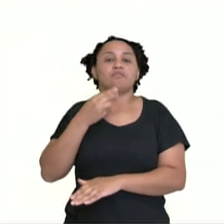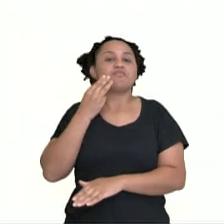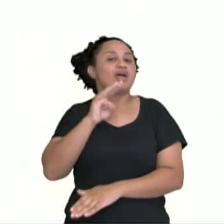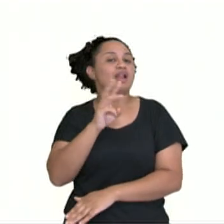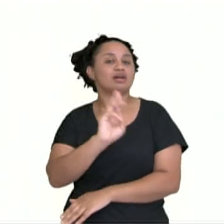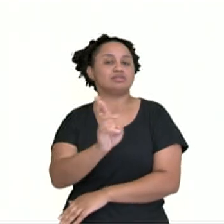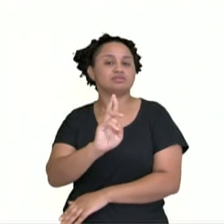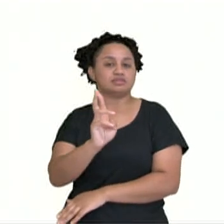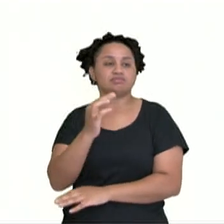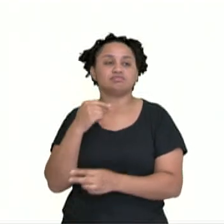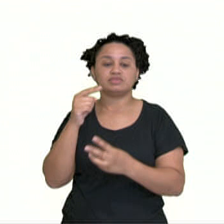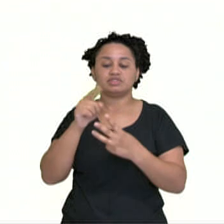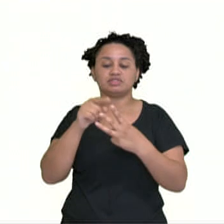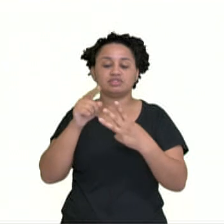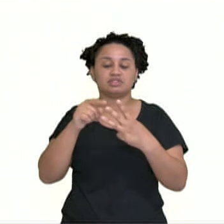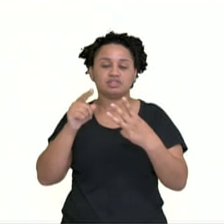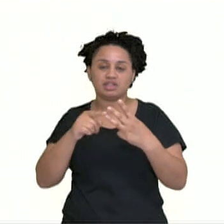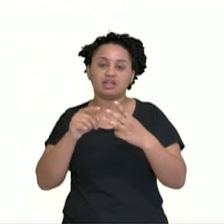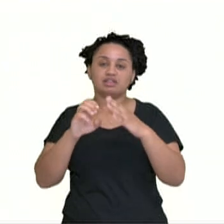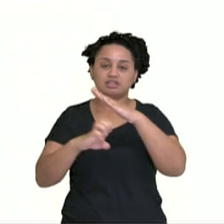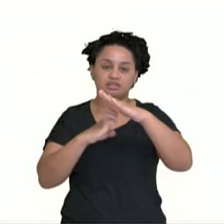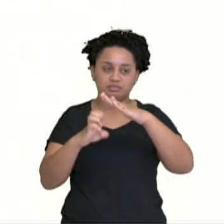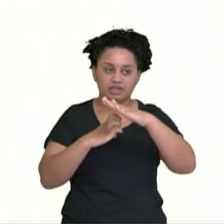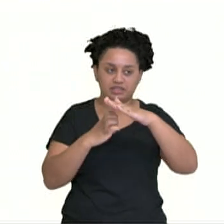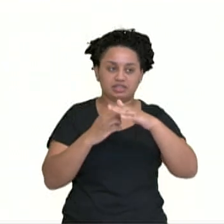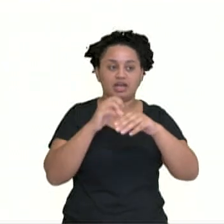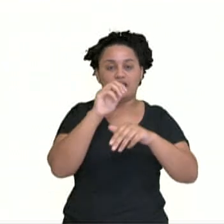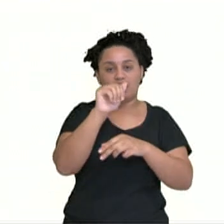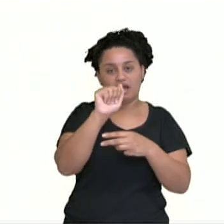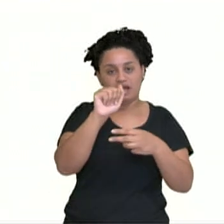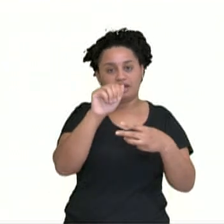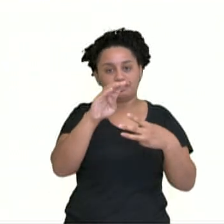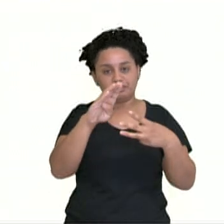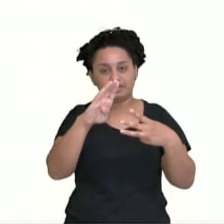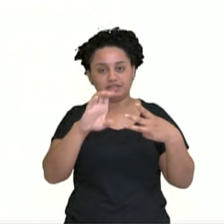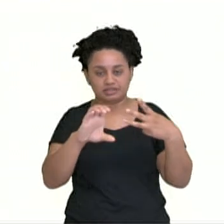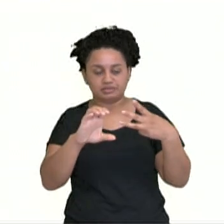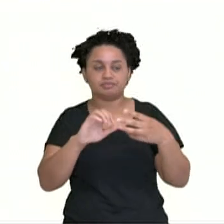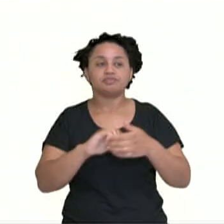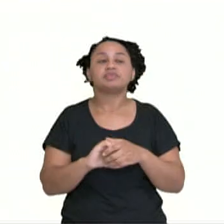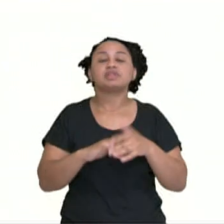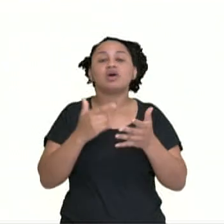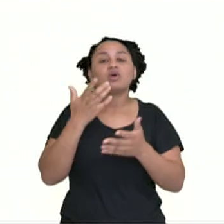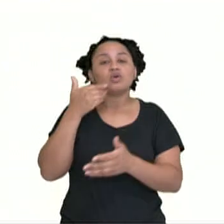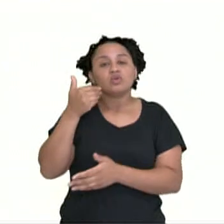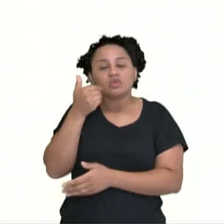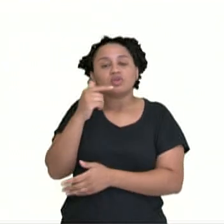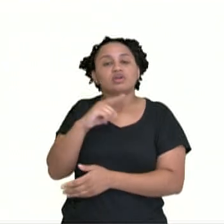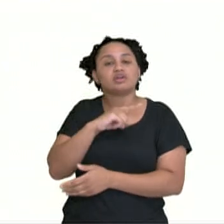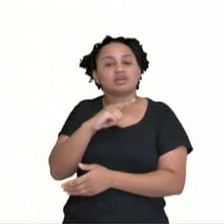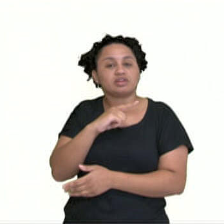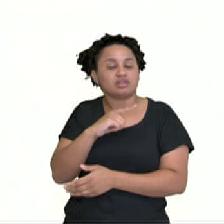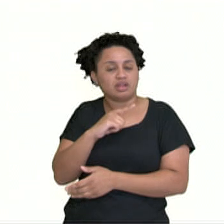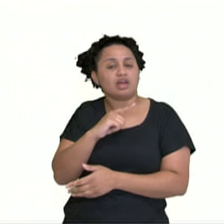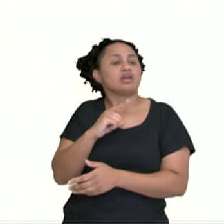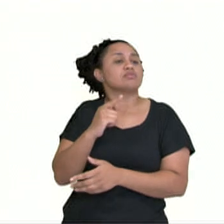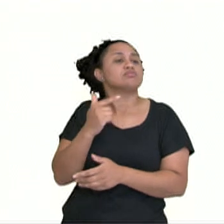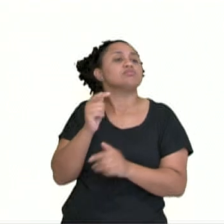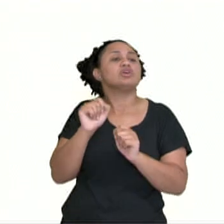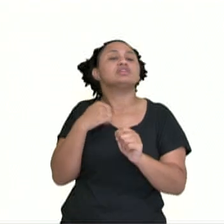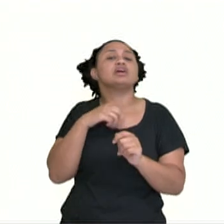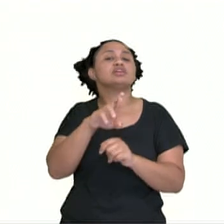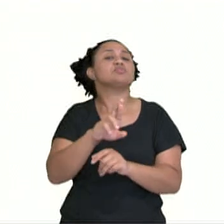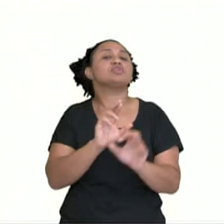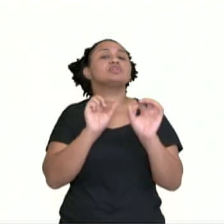3 pequenas empresas, A, B e C. Com relação ao lucro líquido, podemos afirmar que...